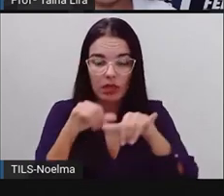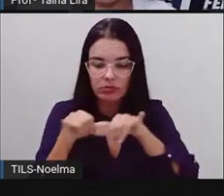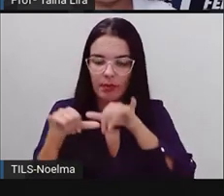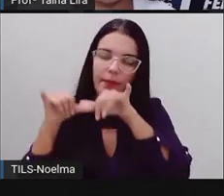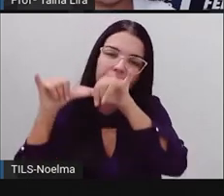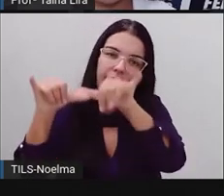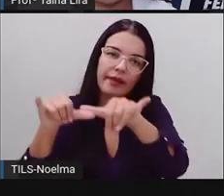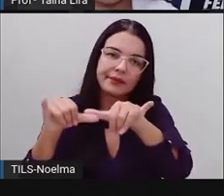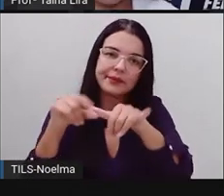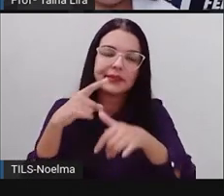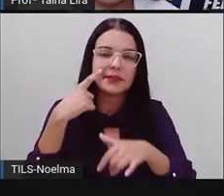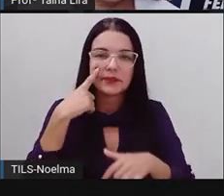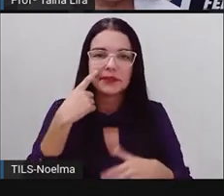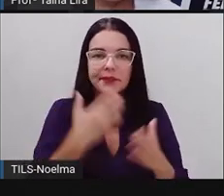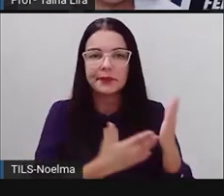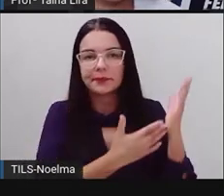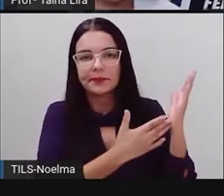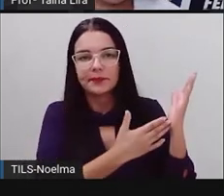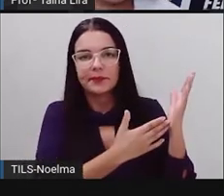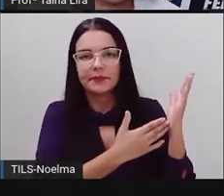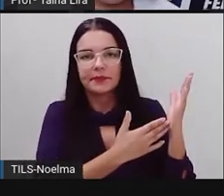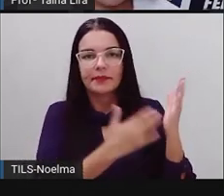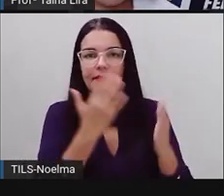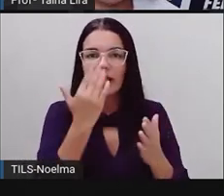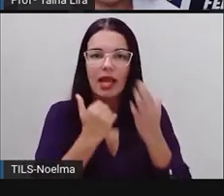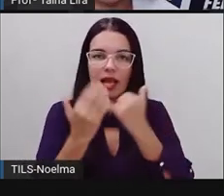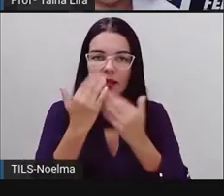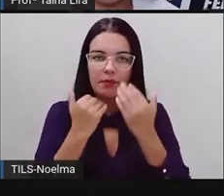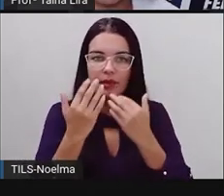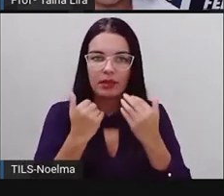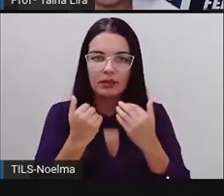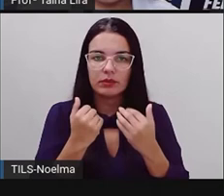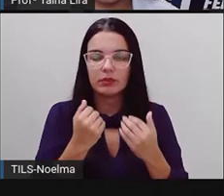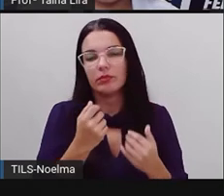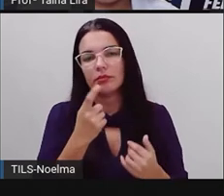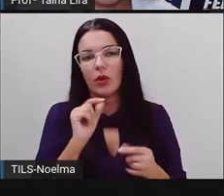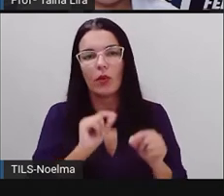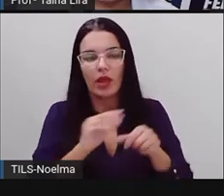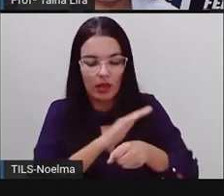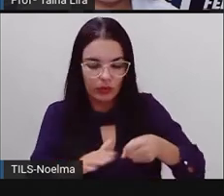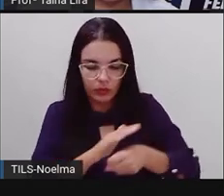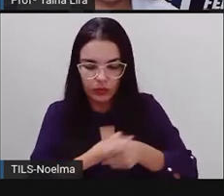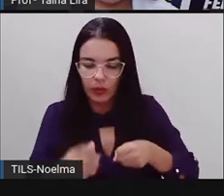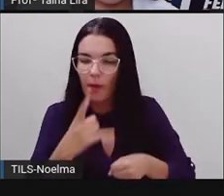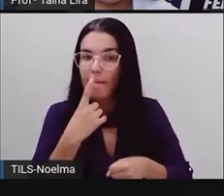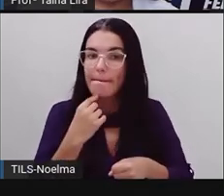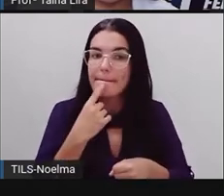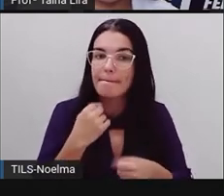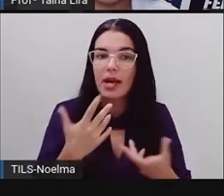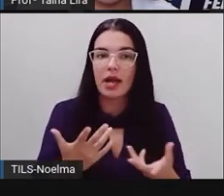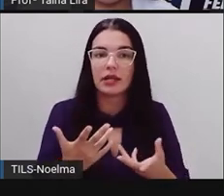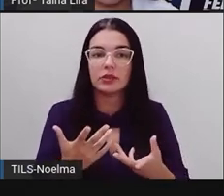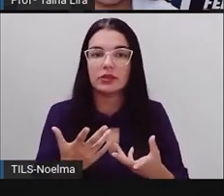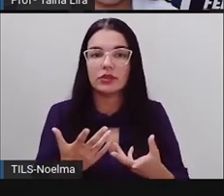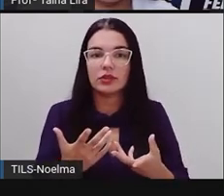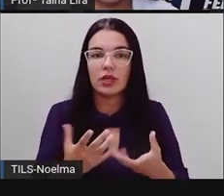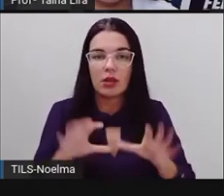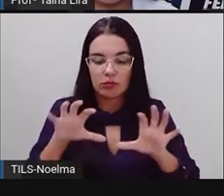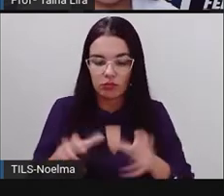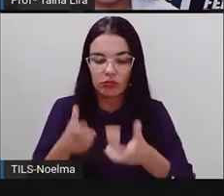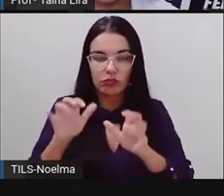supermercado Então temos aqui ó alimentos frescos do supermercado tomate espinafre